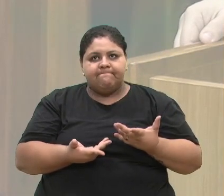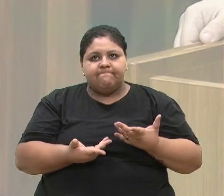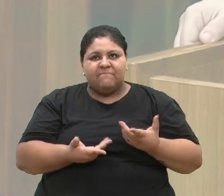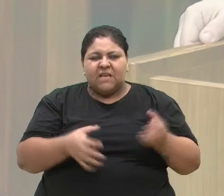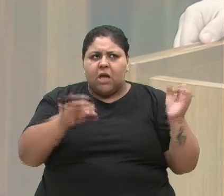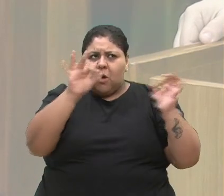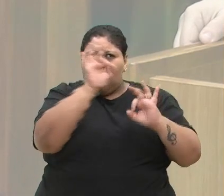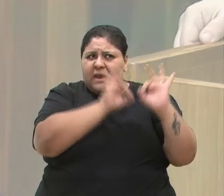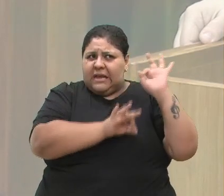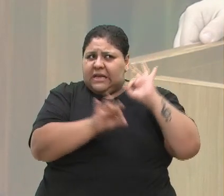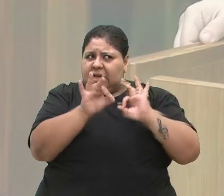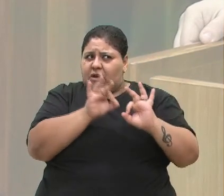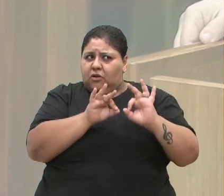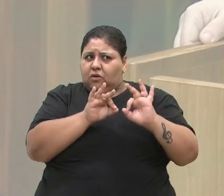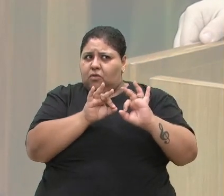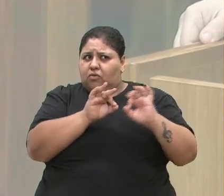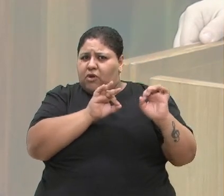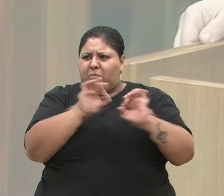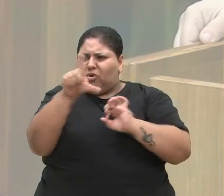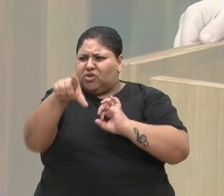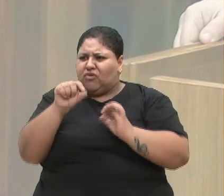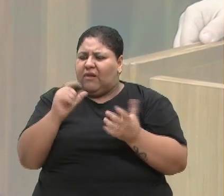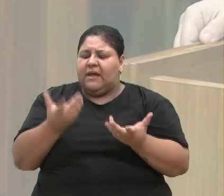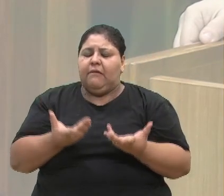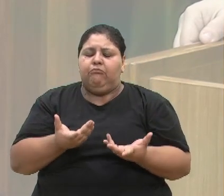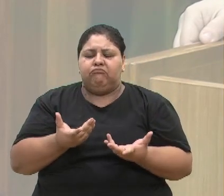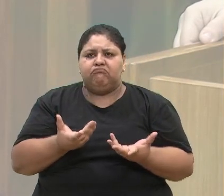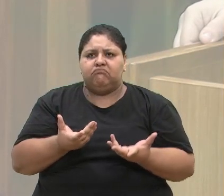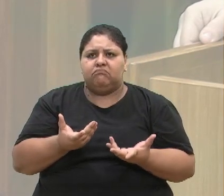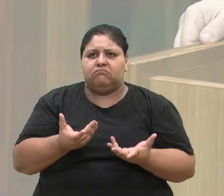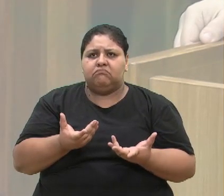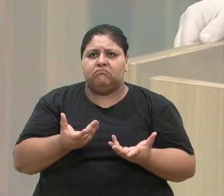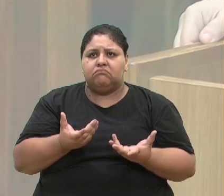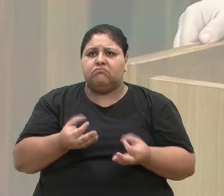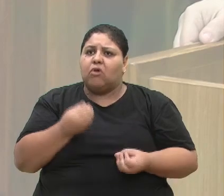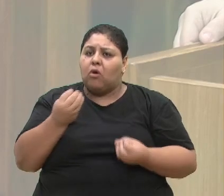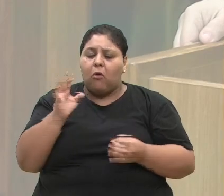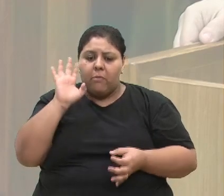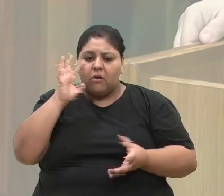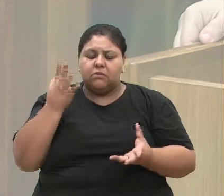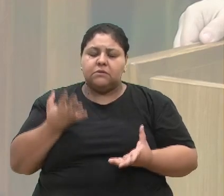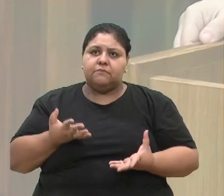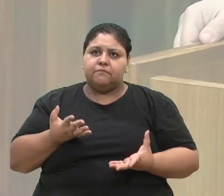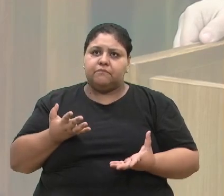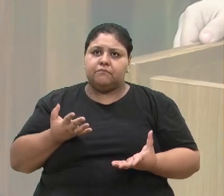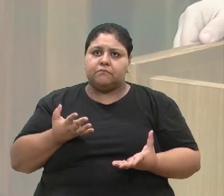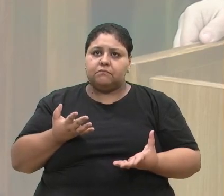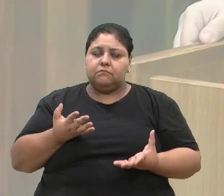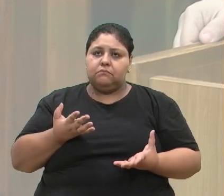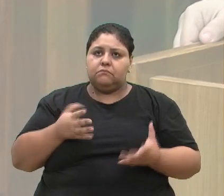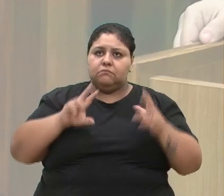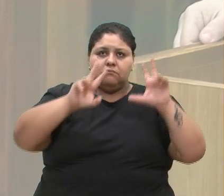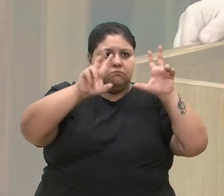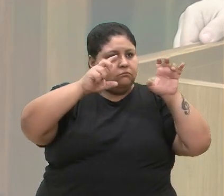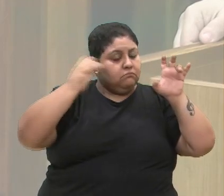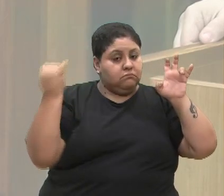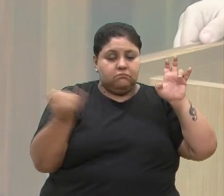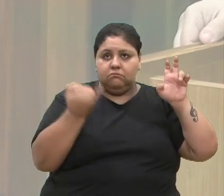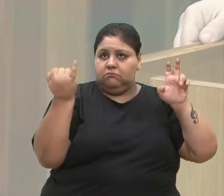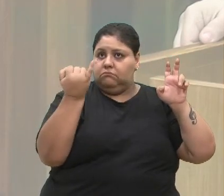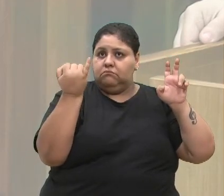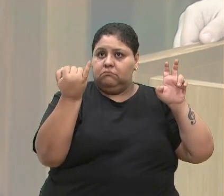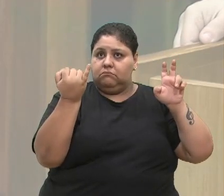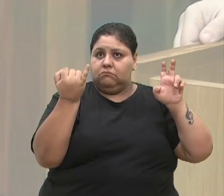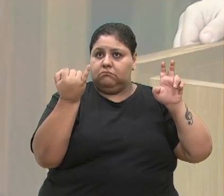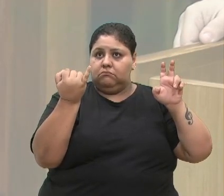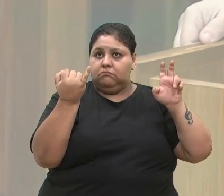Regulamentar o que tu pode escolher. Como está acontecendo num tema de extrema importância que está acontecendo